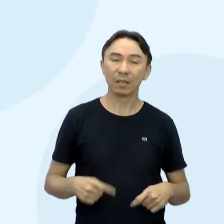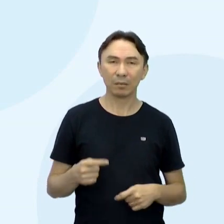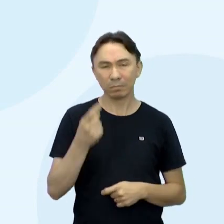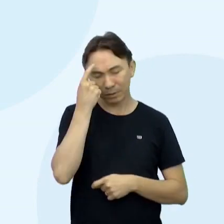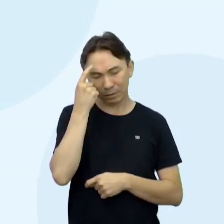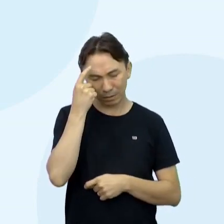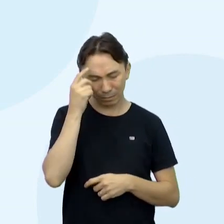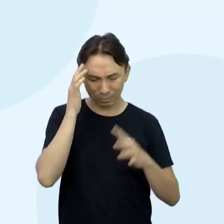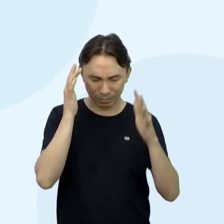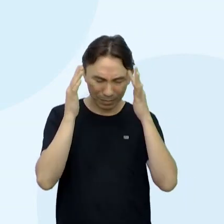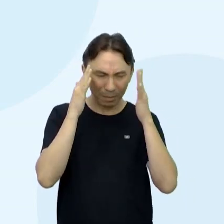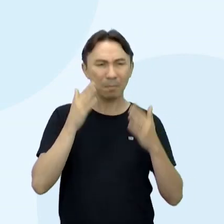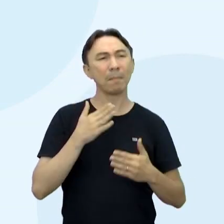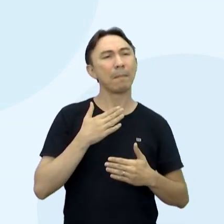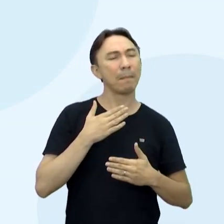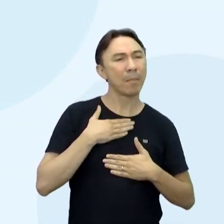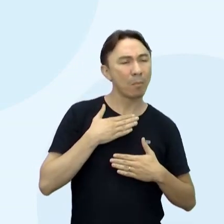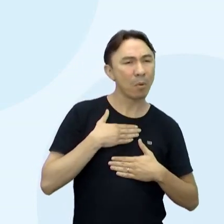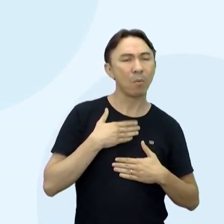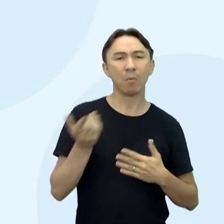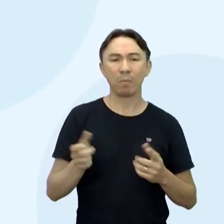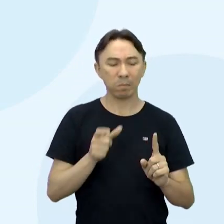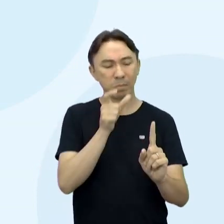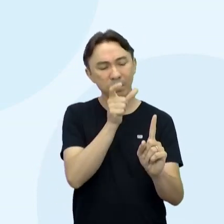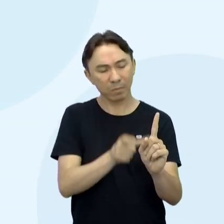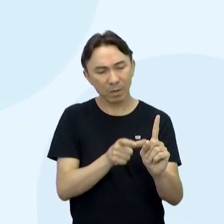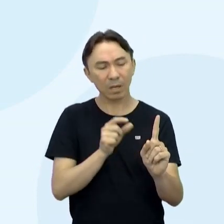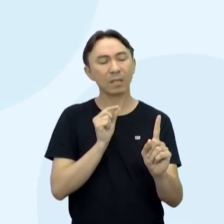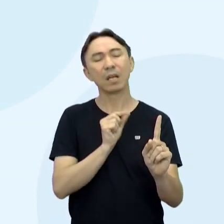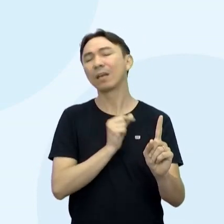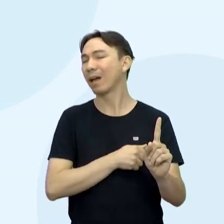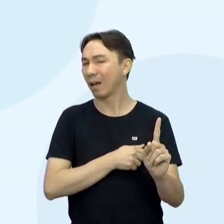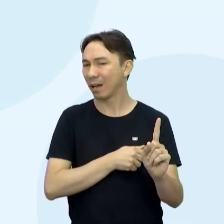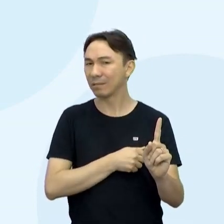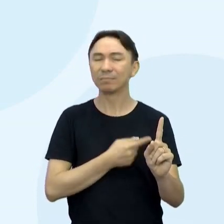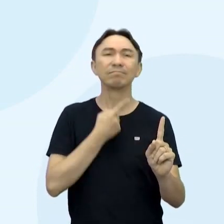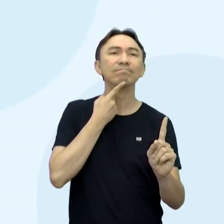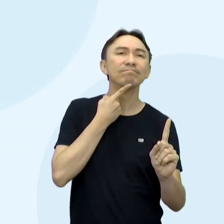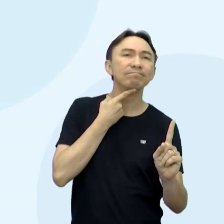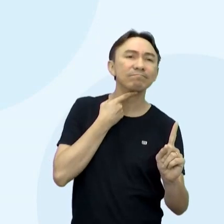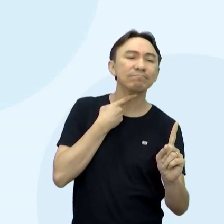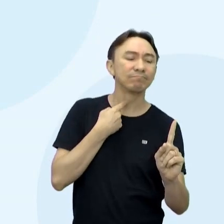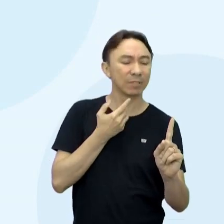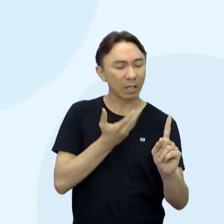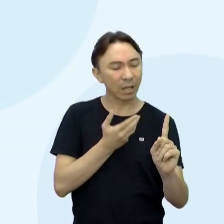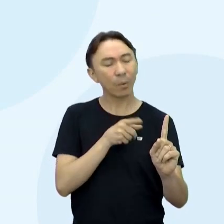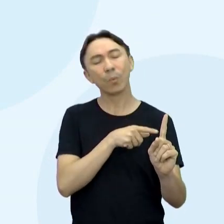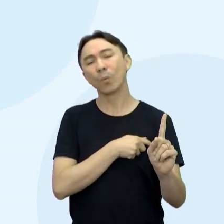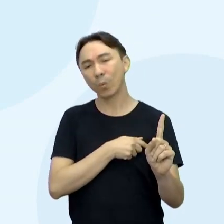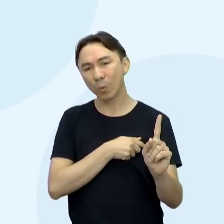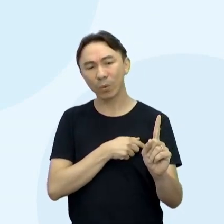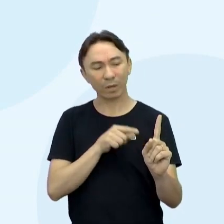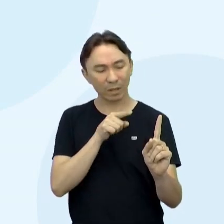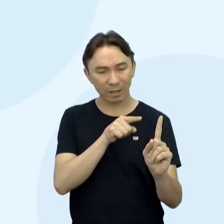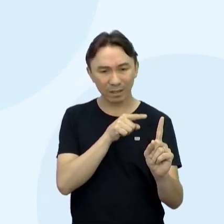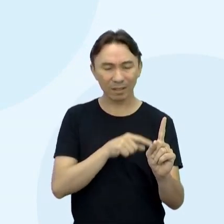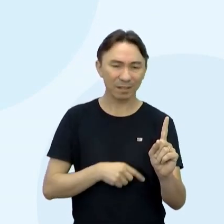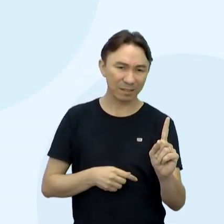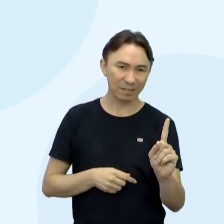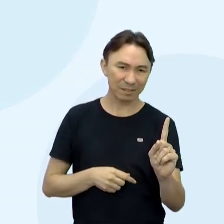meu personagem, o que ele deseja, ele realmente, né, realizou